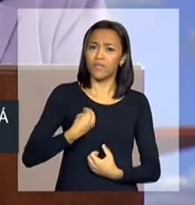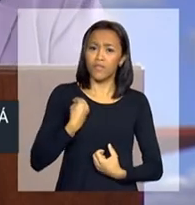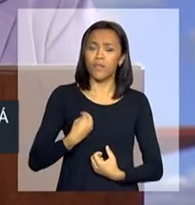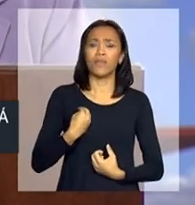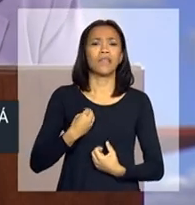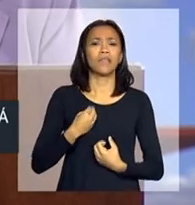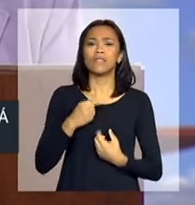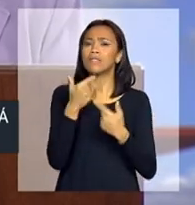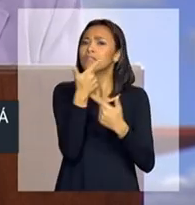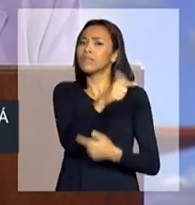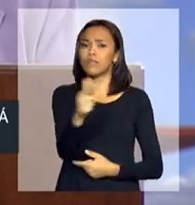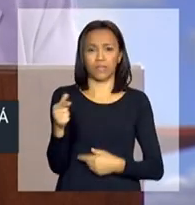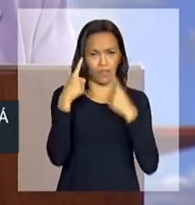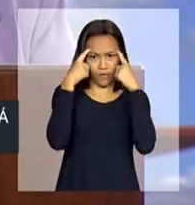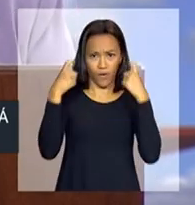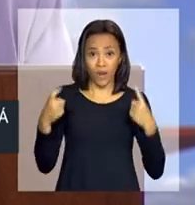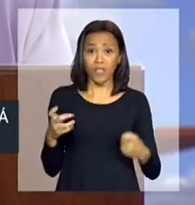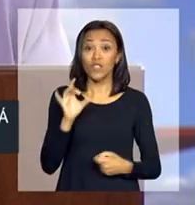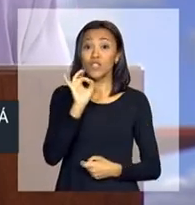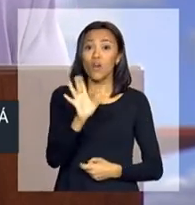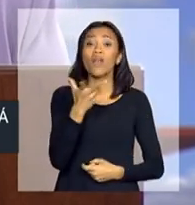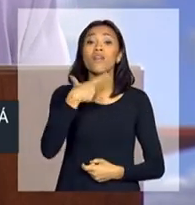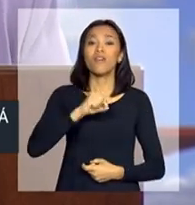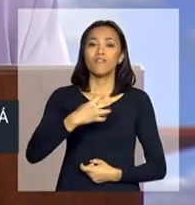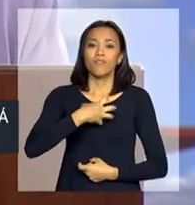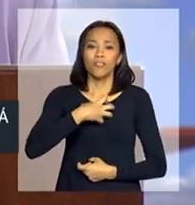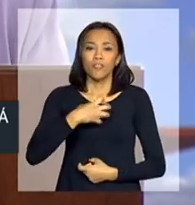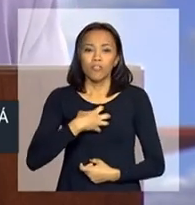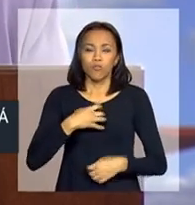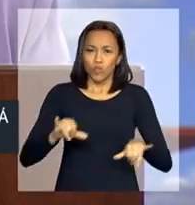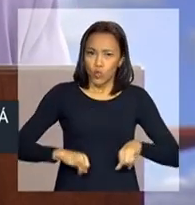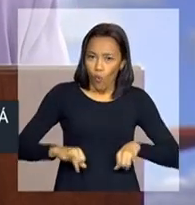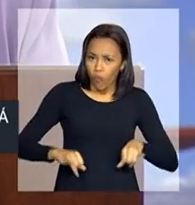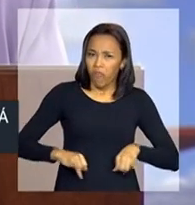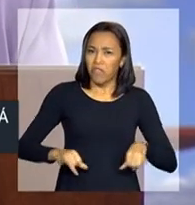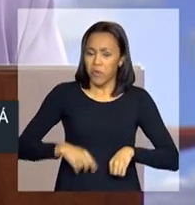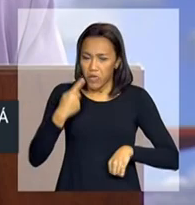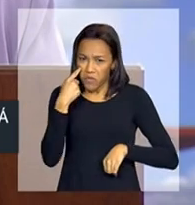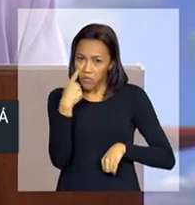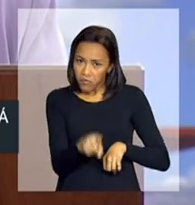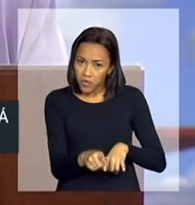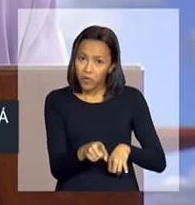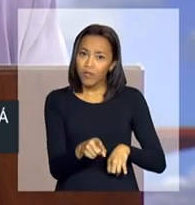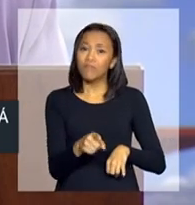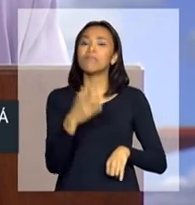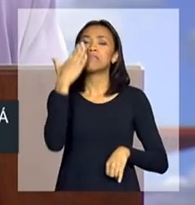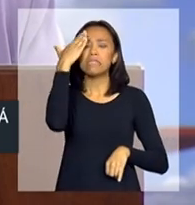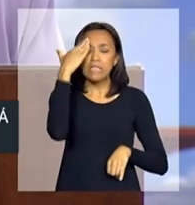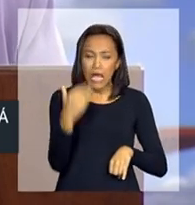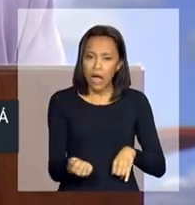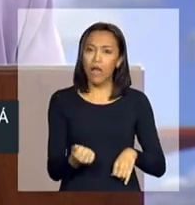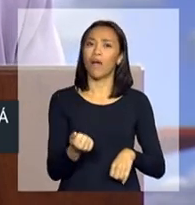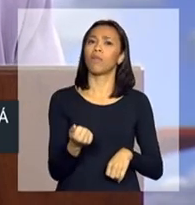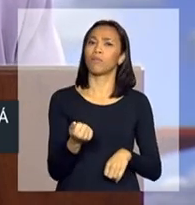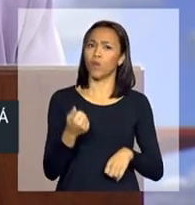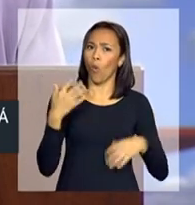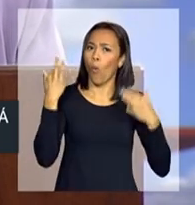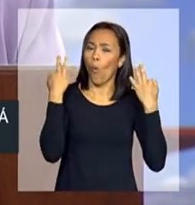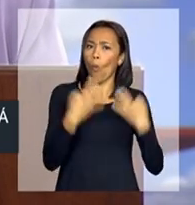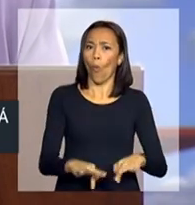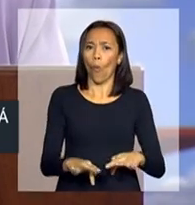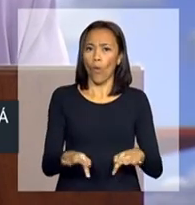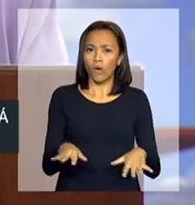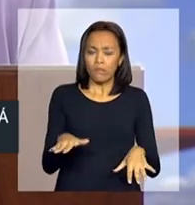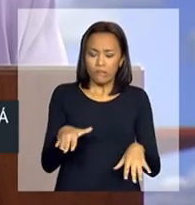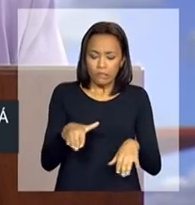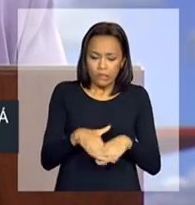pois só quem sentiu no corpo e viu de perto a agressão sabe que grau de dor e